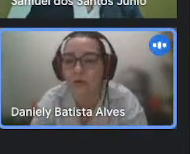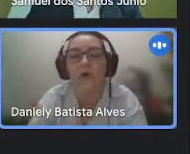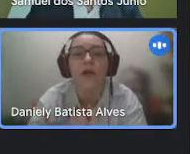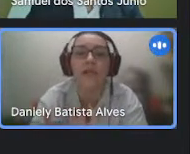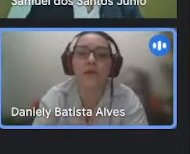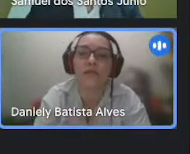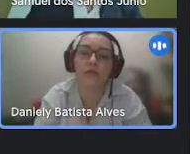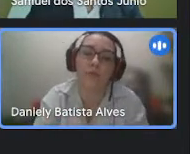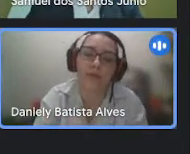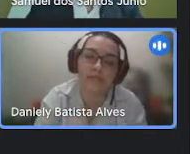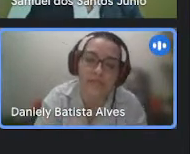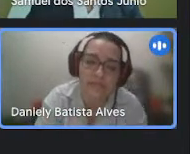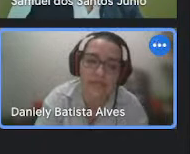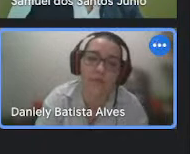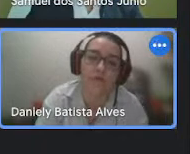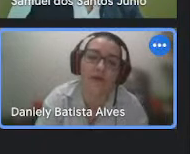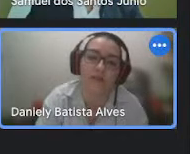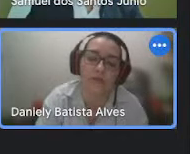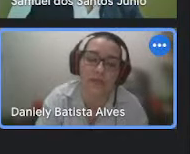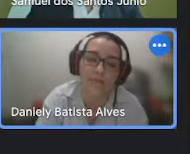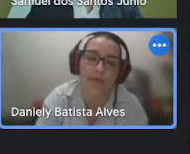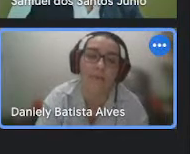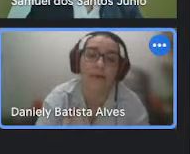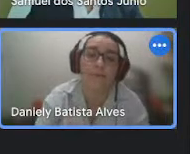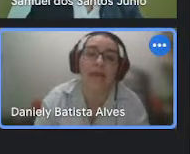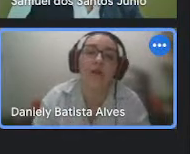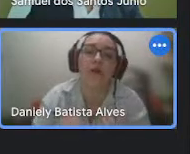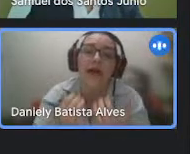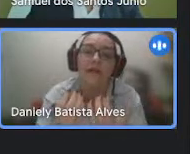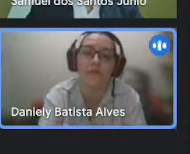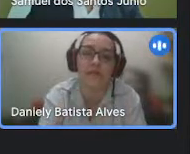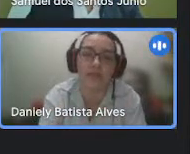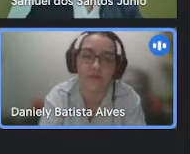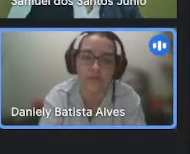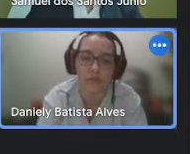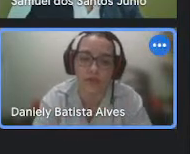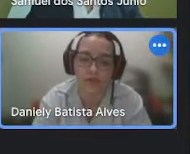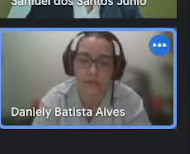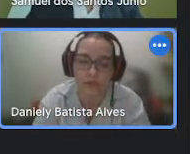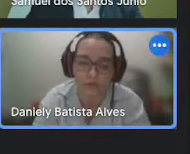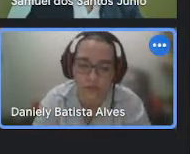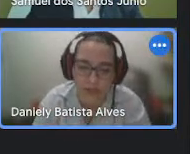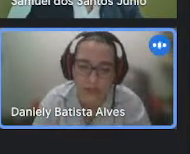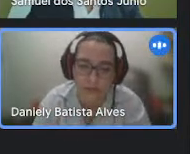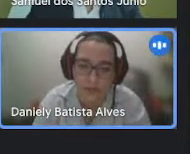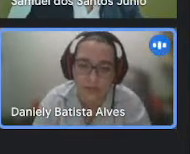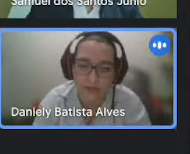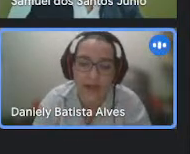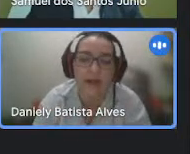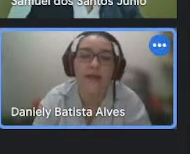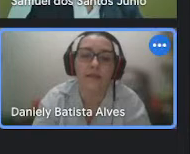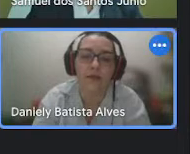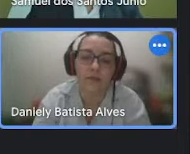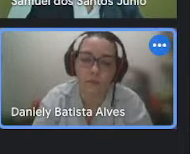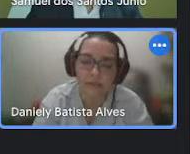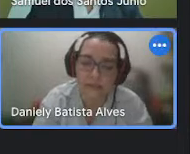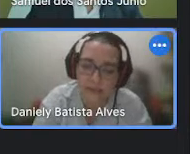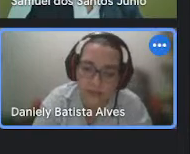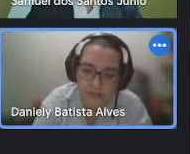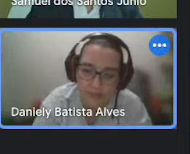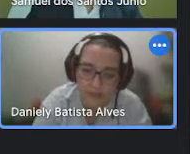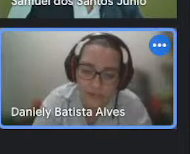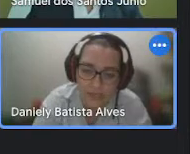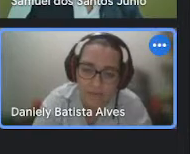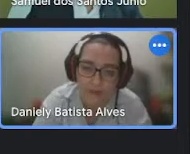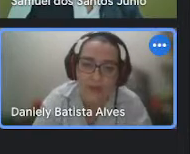publicação. Então, isso não precisa ser aprovado pelo CEP. É para melhorar um serviço que está sendo ofertado, tá? Então, não precisa